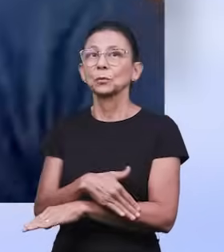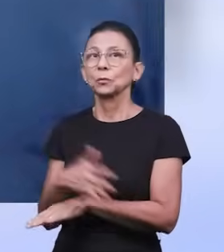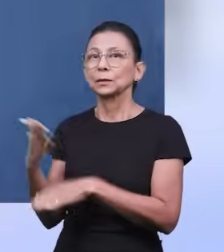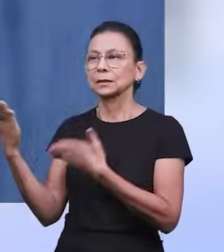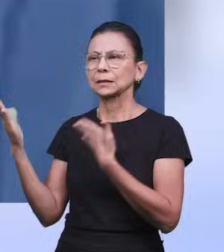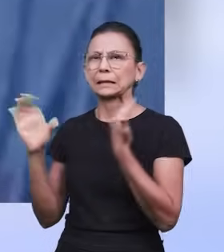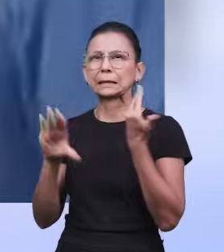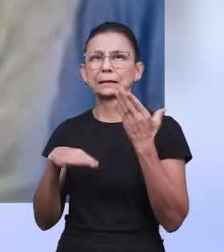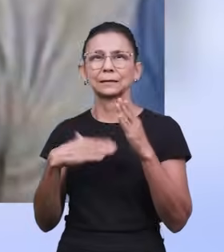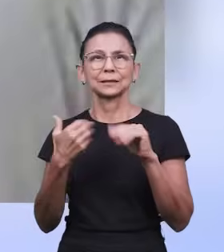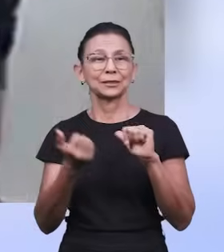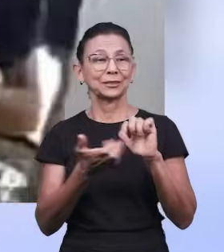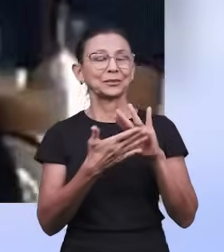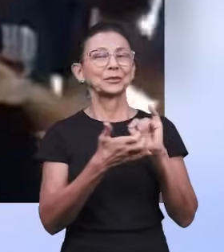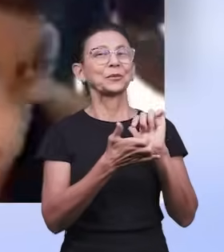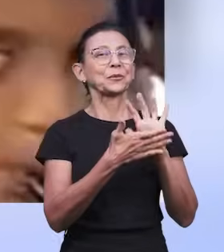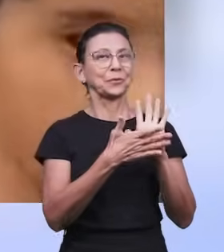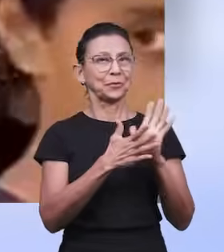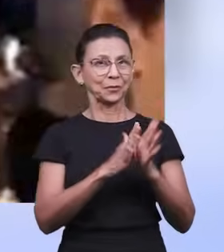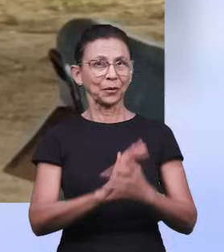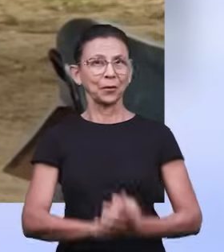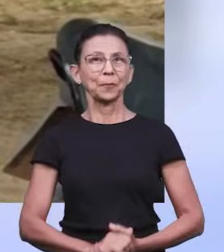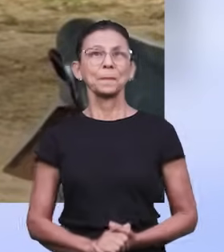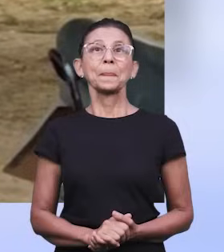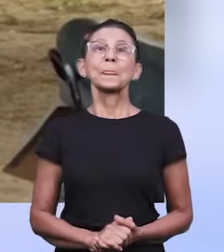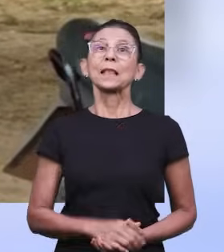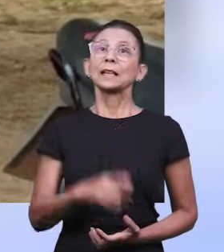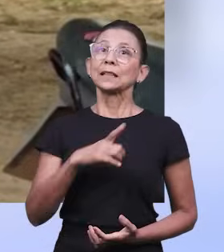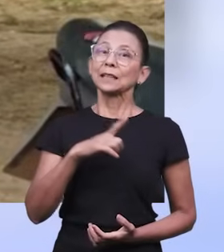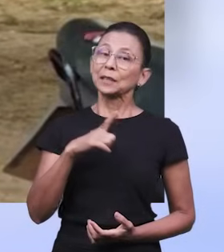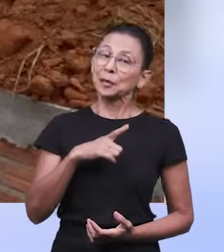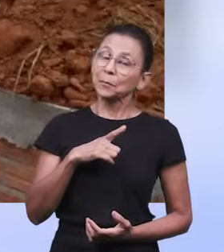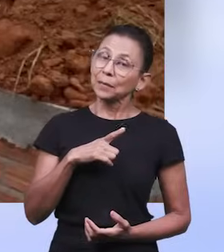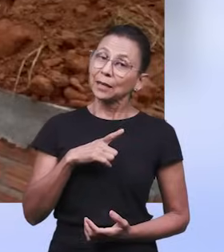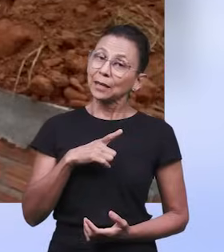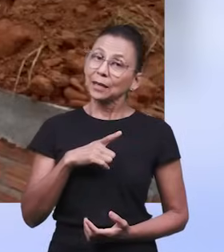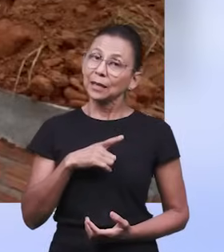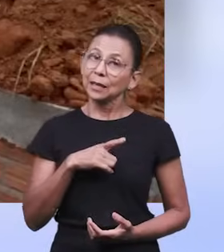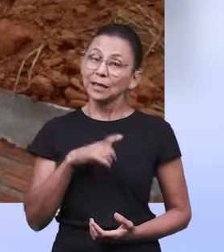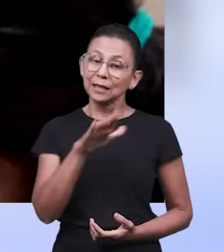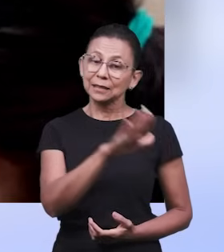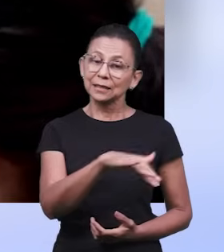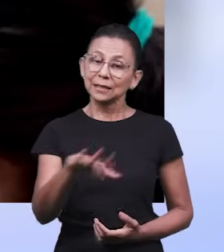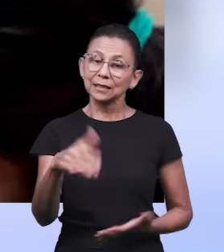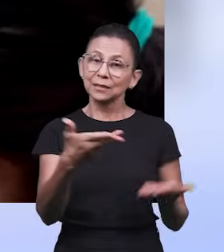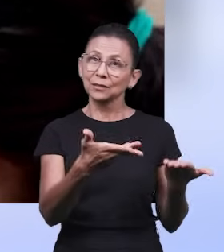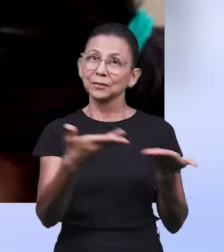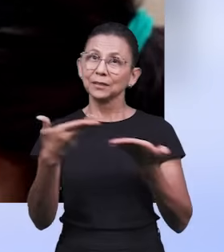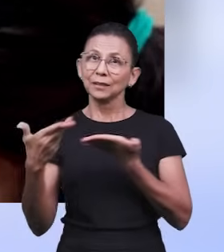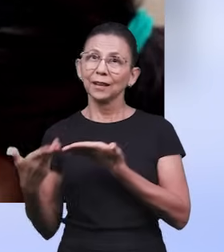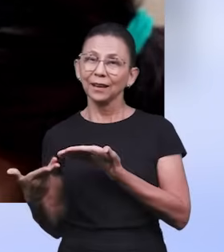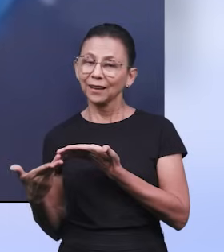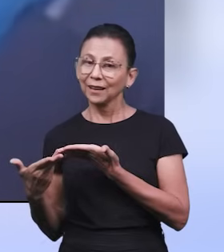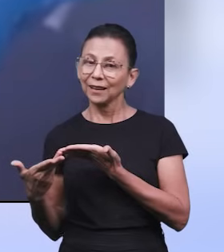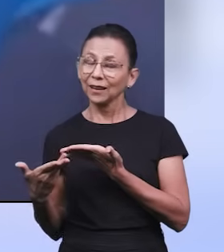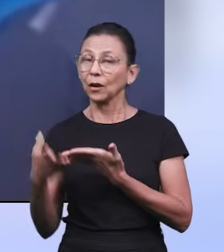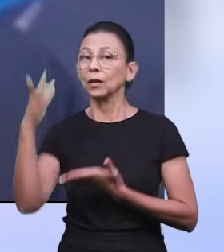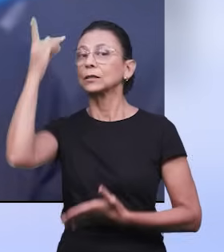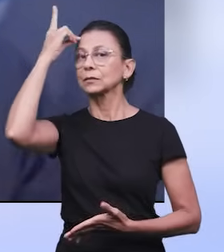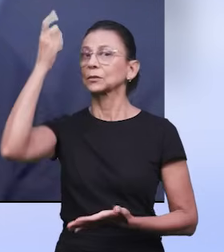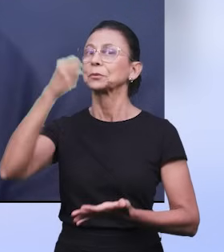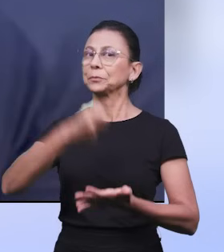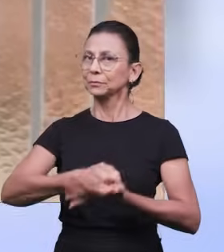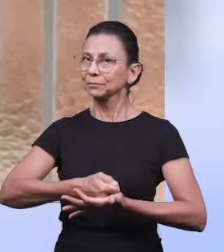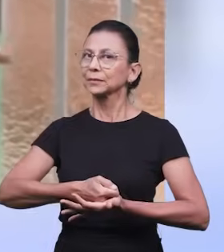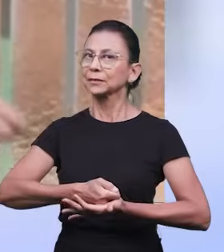da cidade, também abordagem especial para as crianças, convites, orações e os dons foram cumpridos